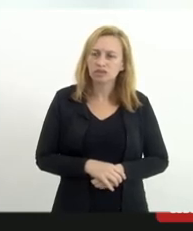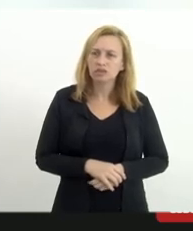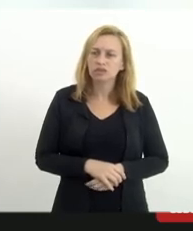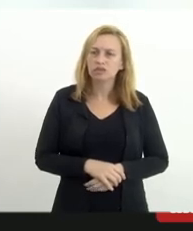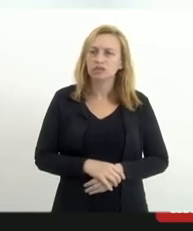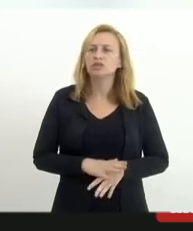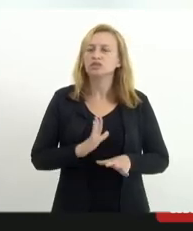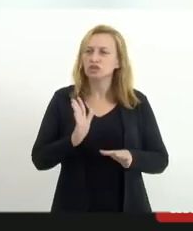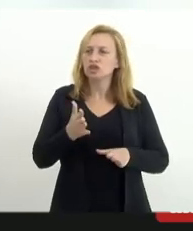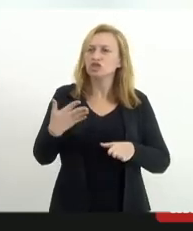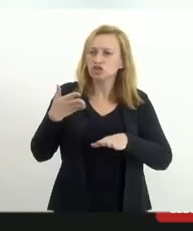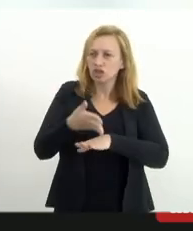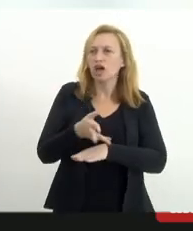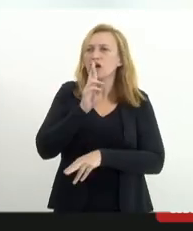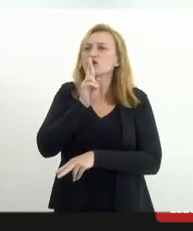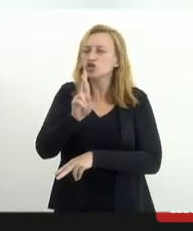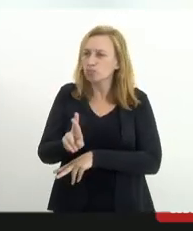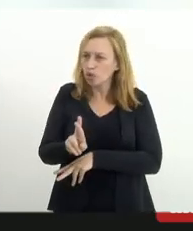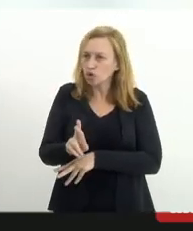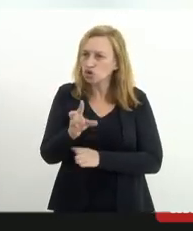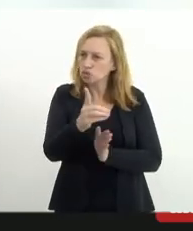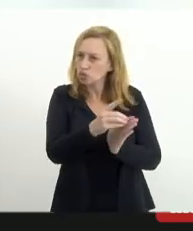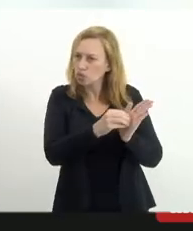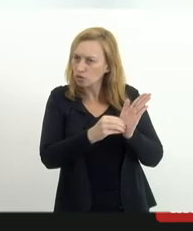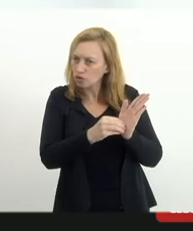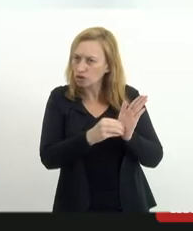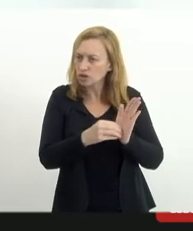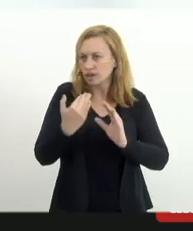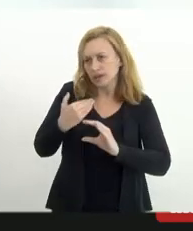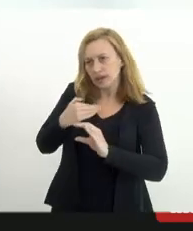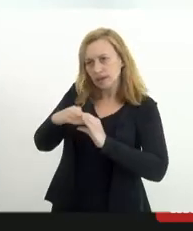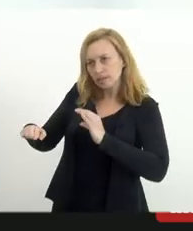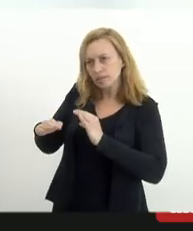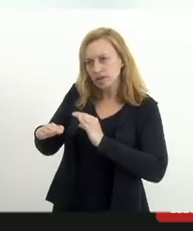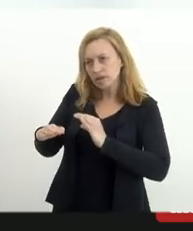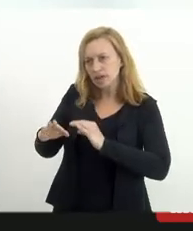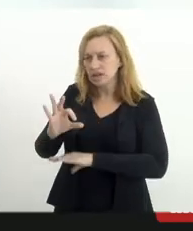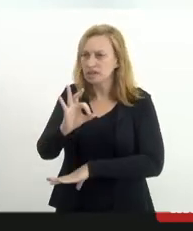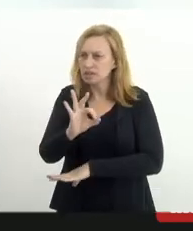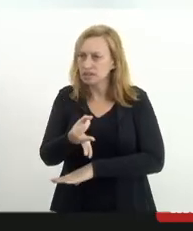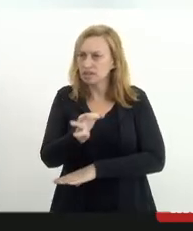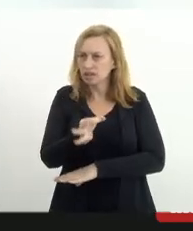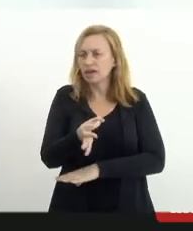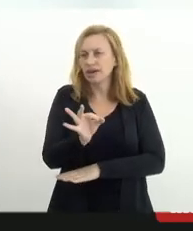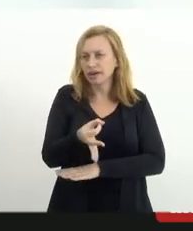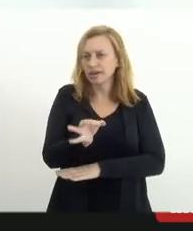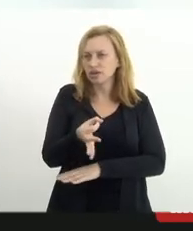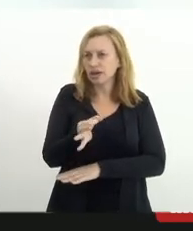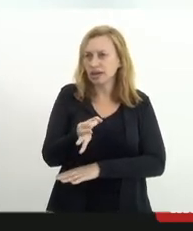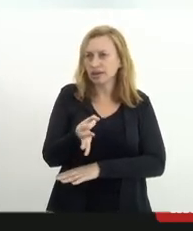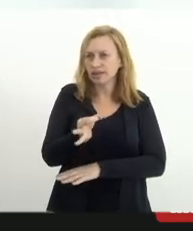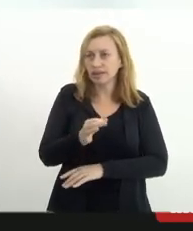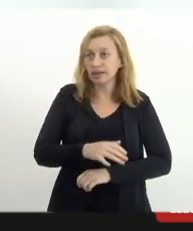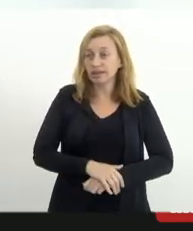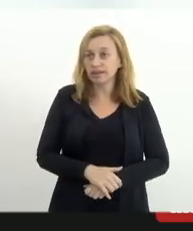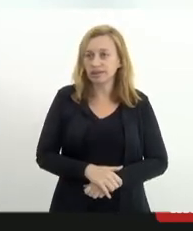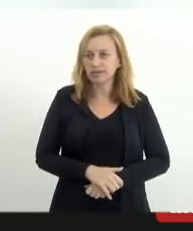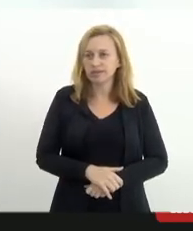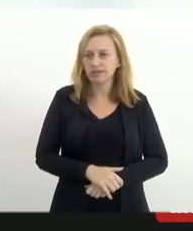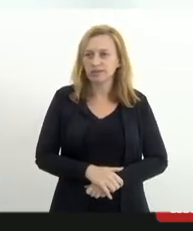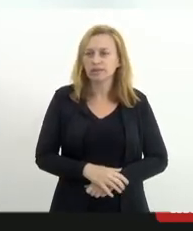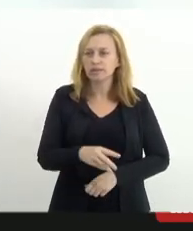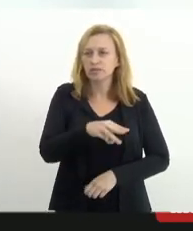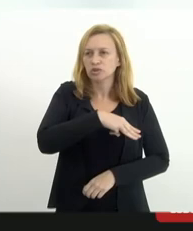que chegar a resposta desse ofício, encaminhar de pronto a resposta para o